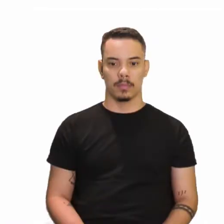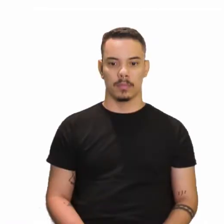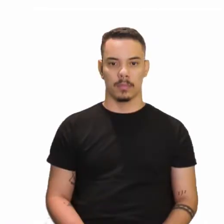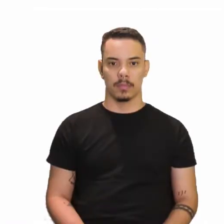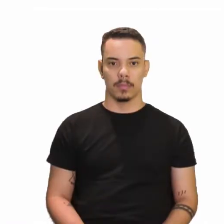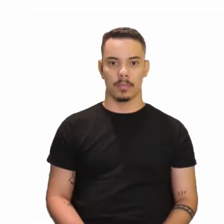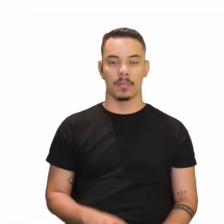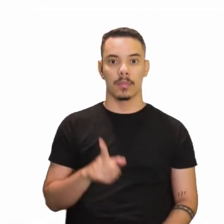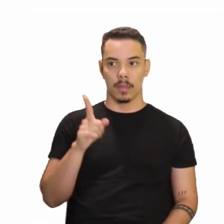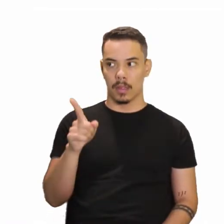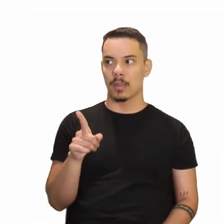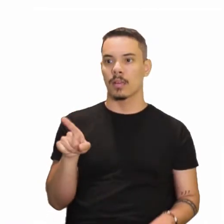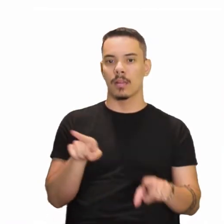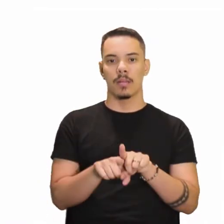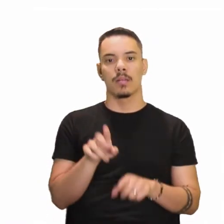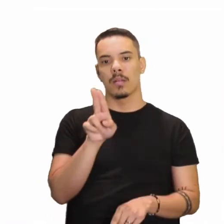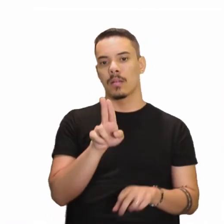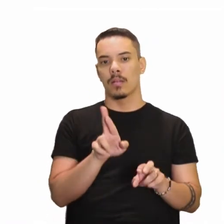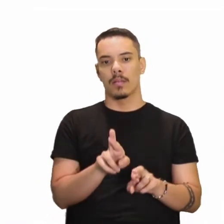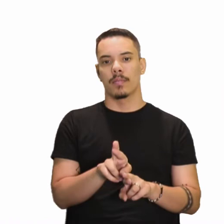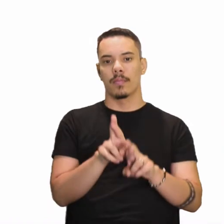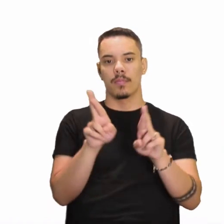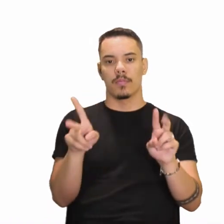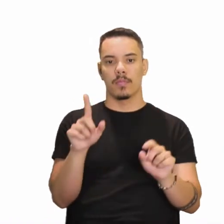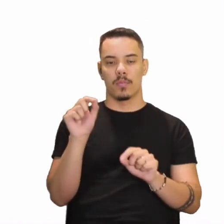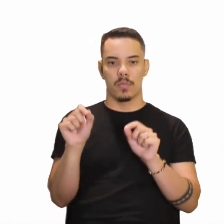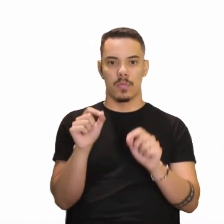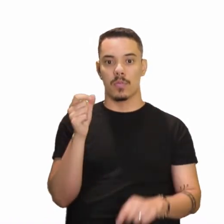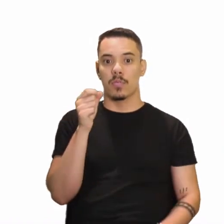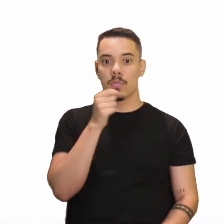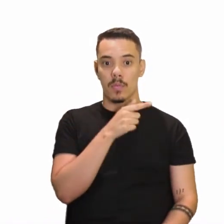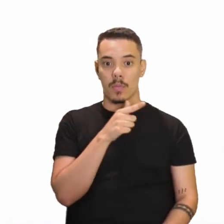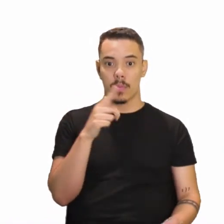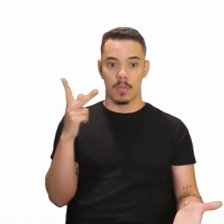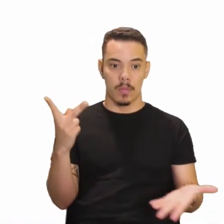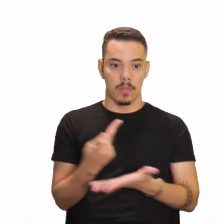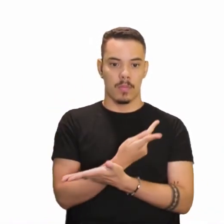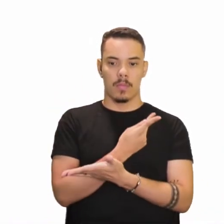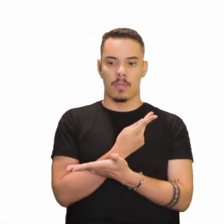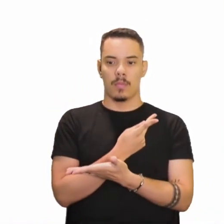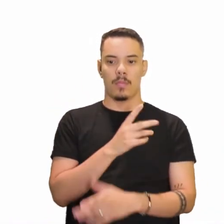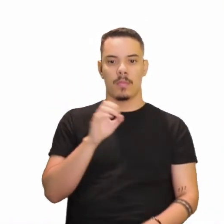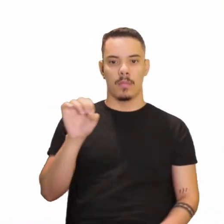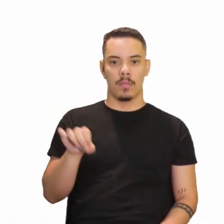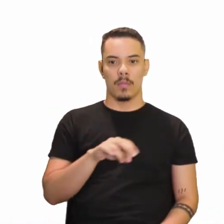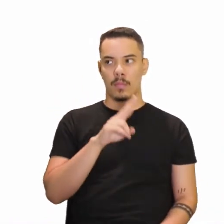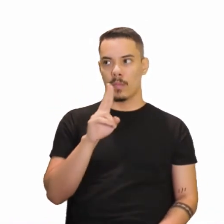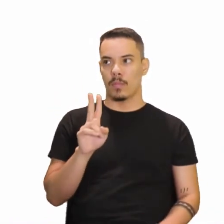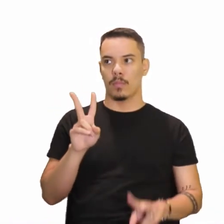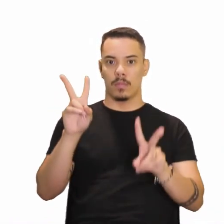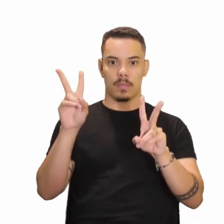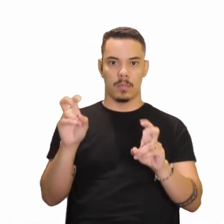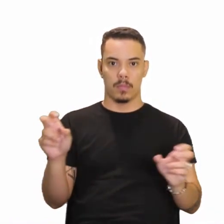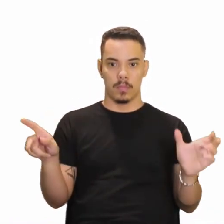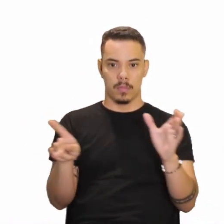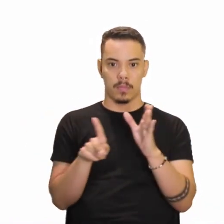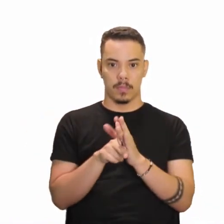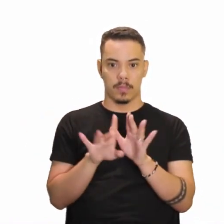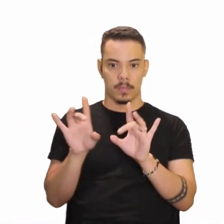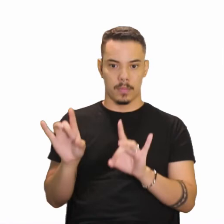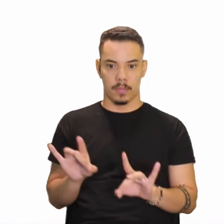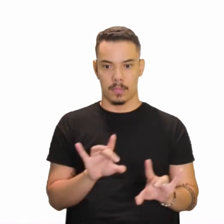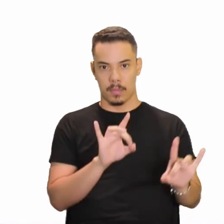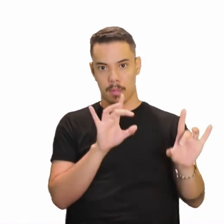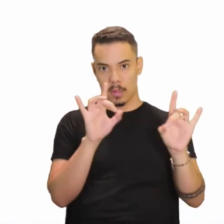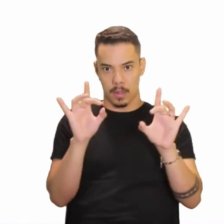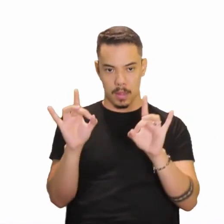diferencia porque faz humor com o acontecimento específico ou um assunto em especial da vida